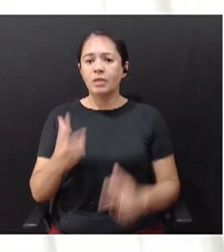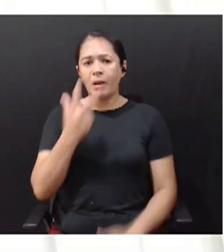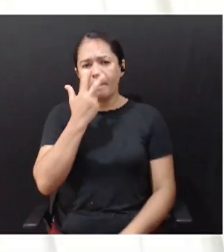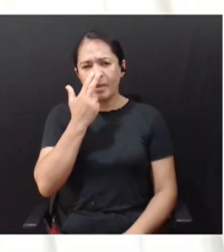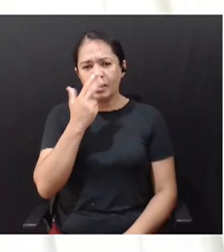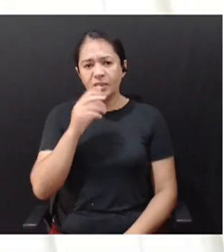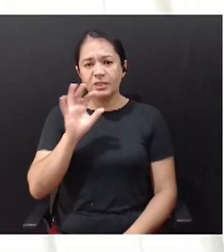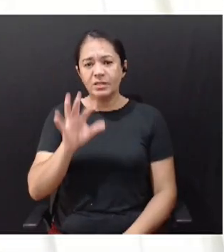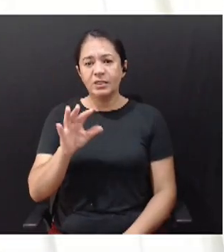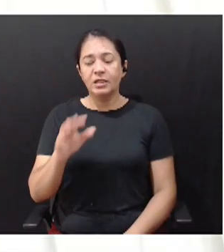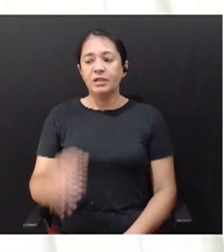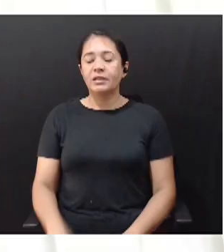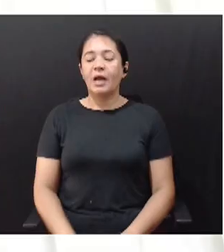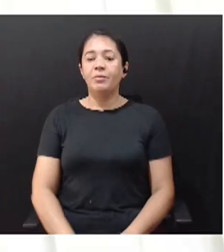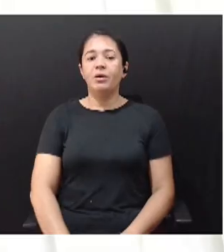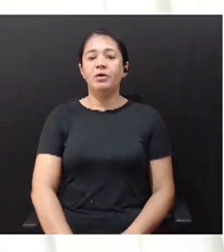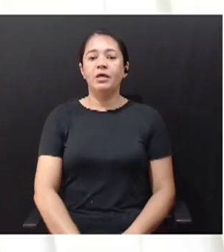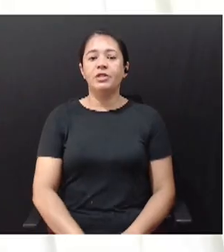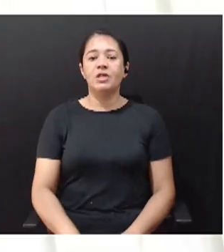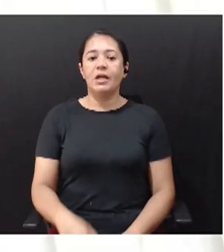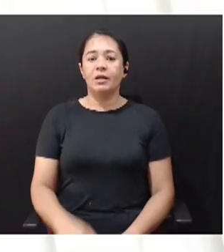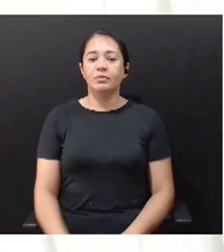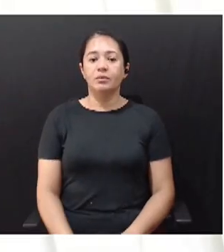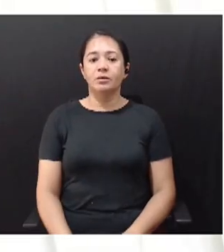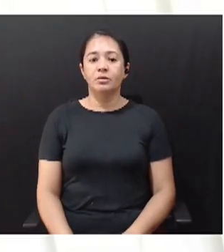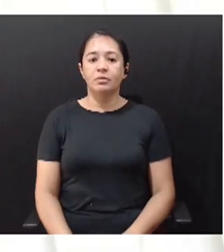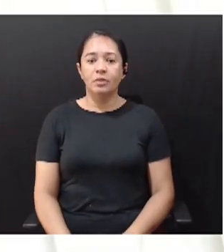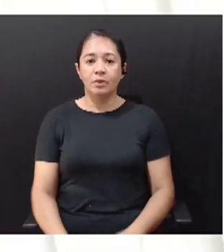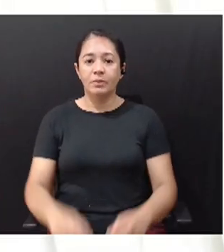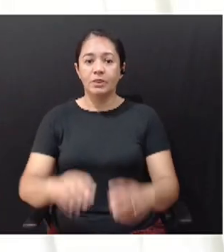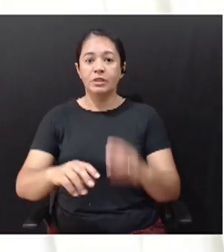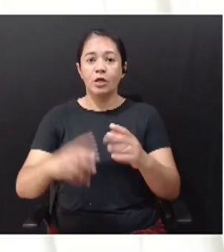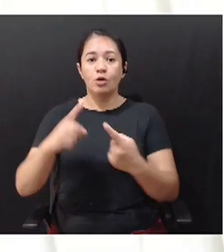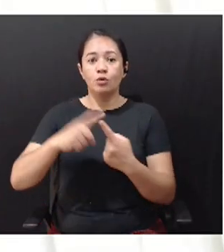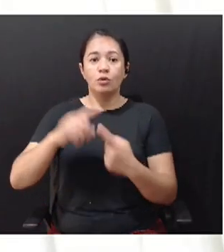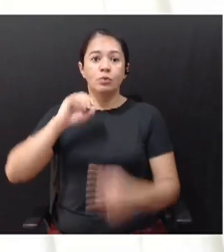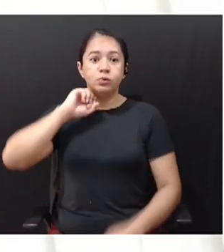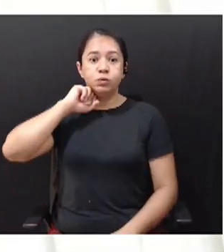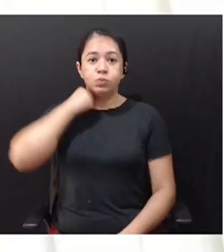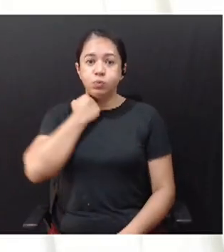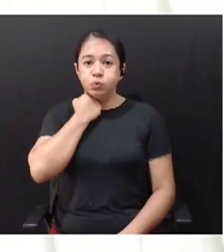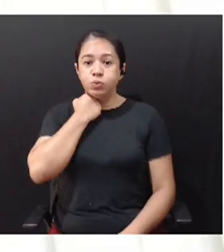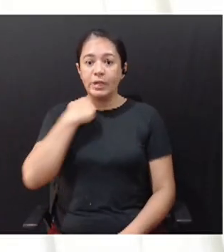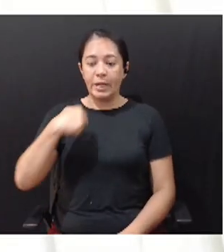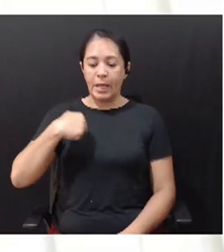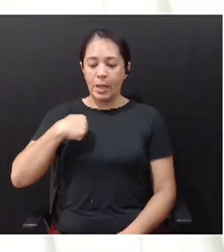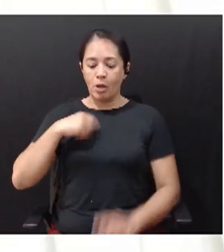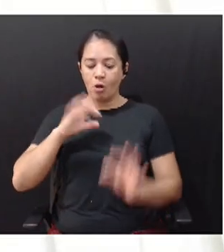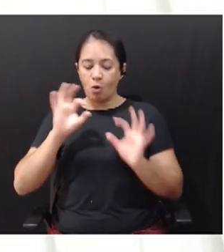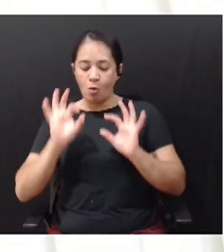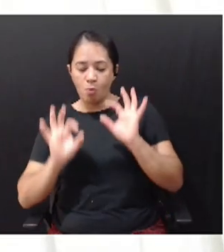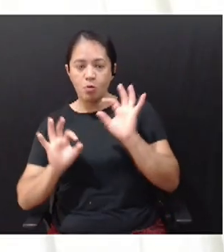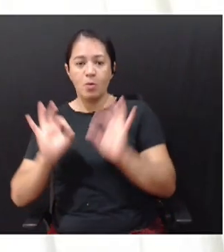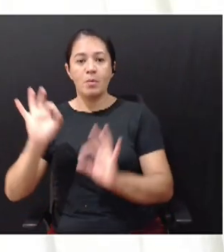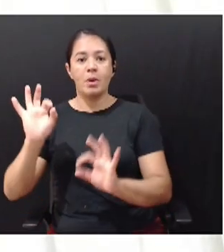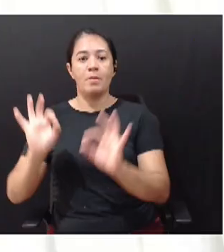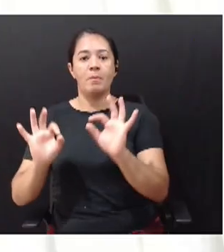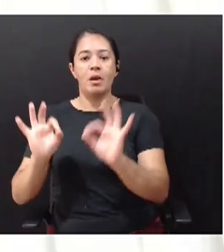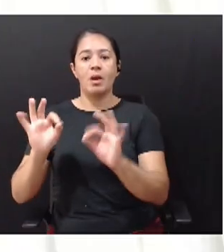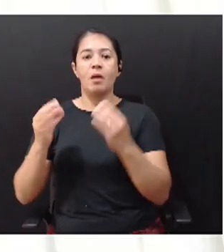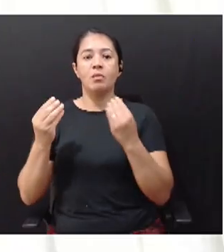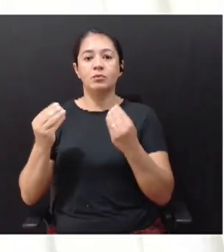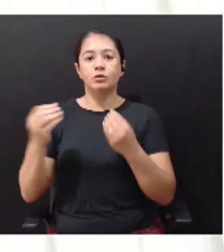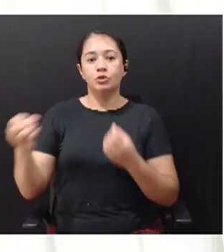uma dosagem positiva de estresse. Né? Então, assim, eu estou me preparando para novos